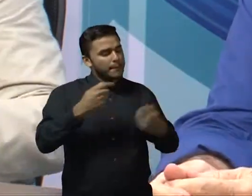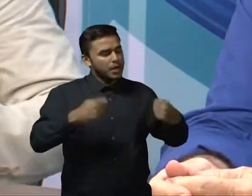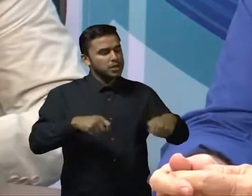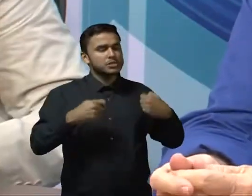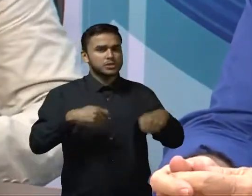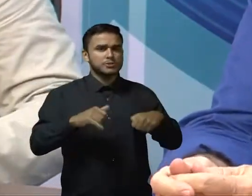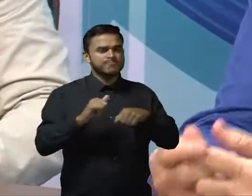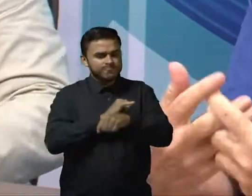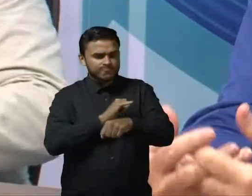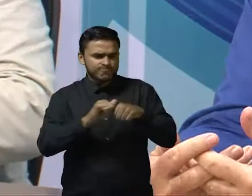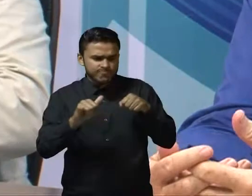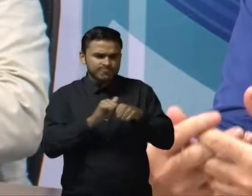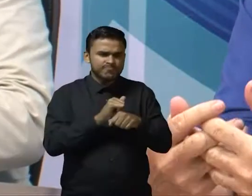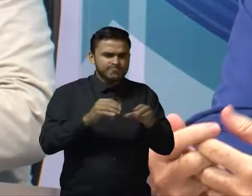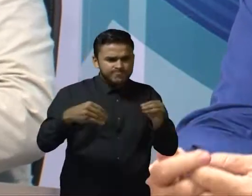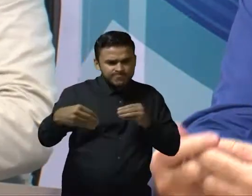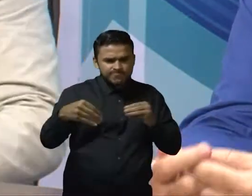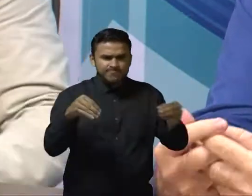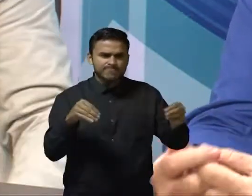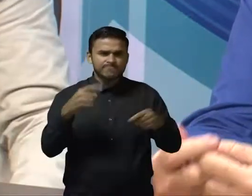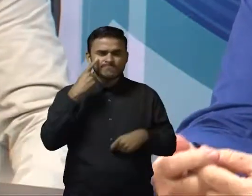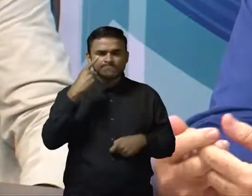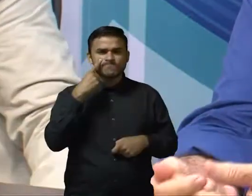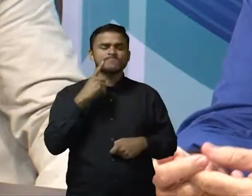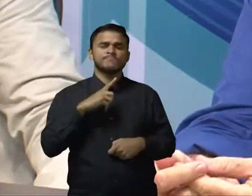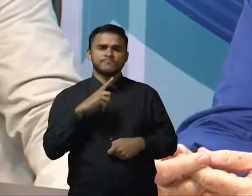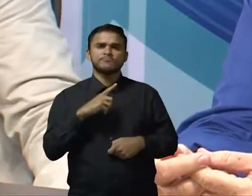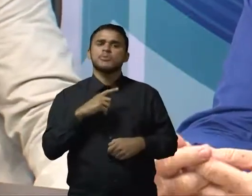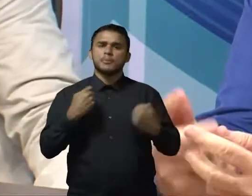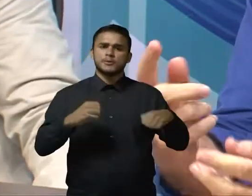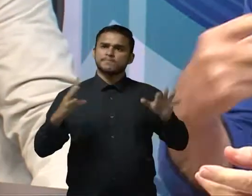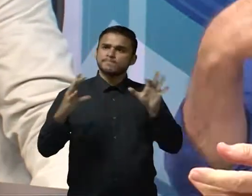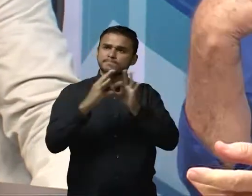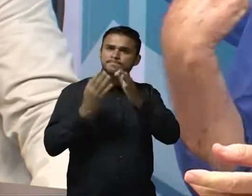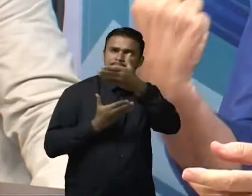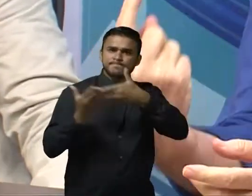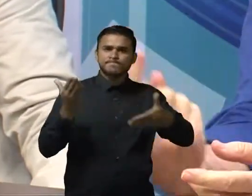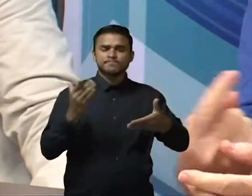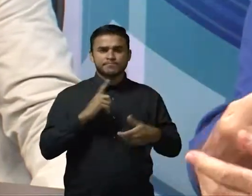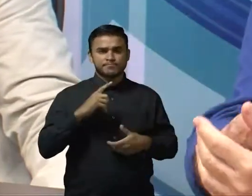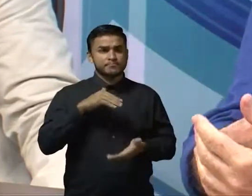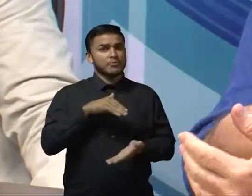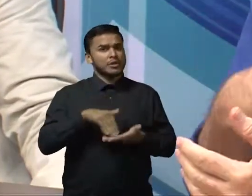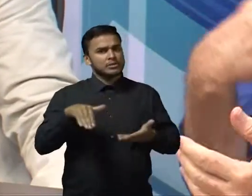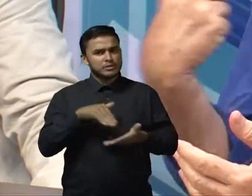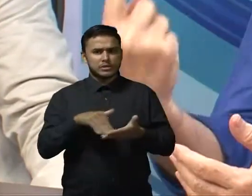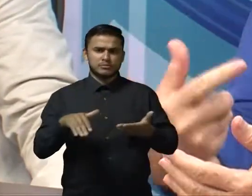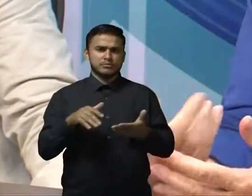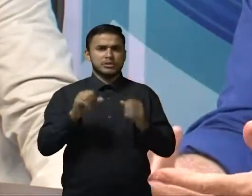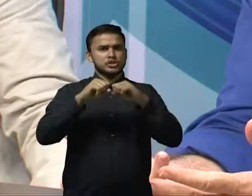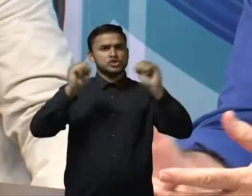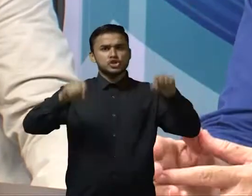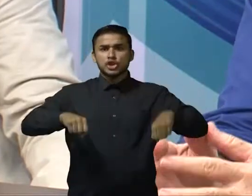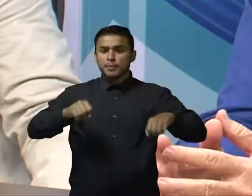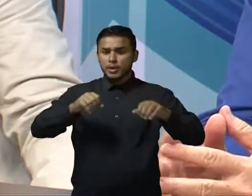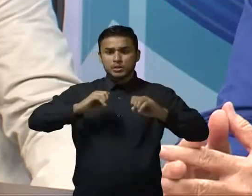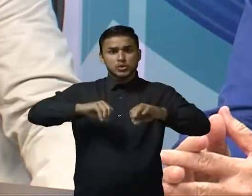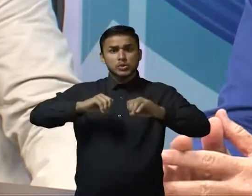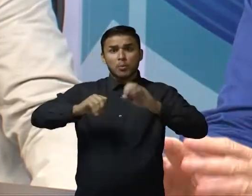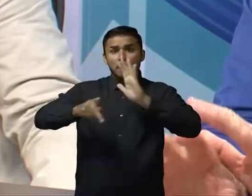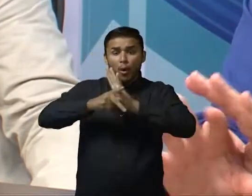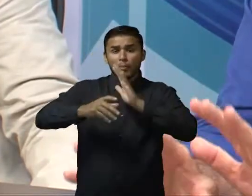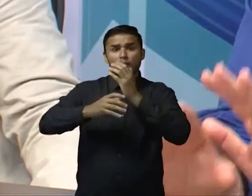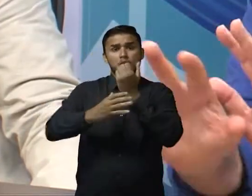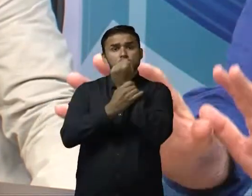questão do sistema prisional deve ser cada vez mais articulada. Então, a reivindicação do Edmar está correta. Com o sistema de